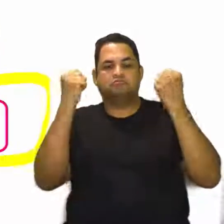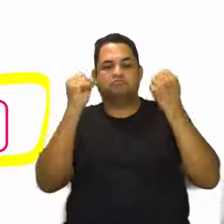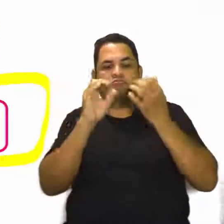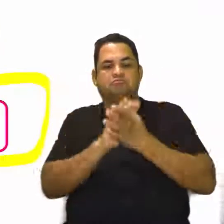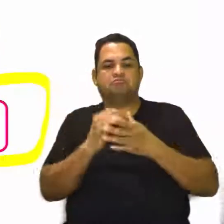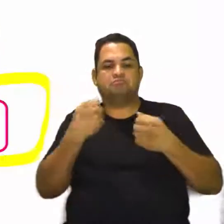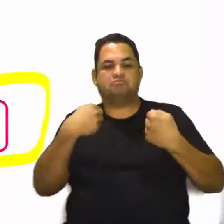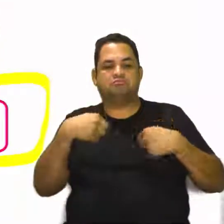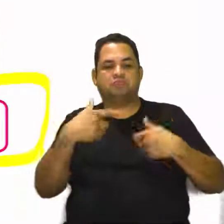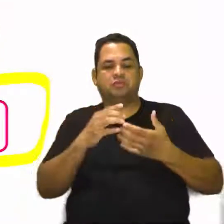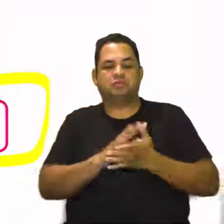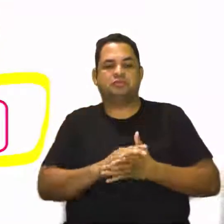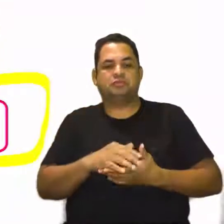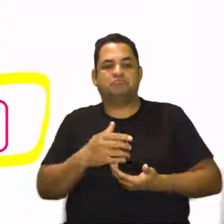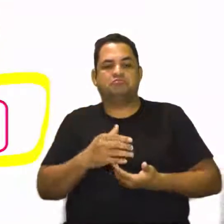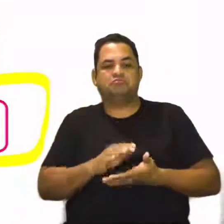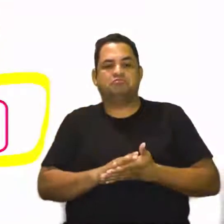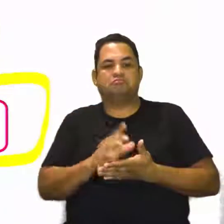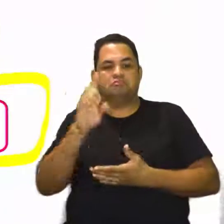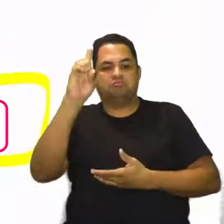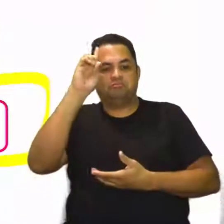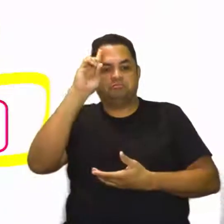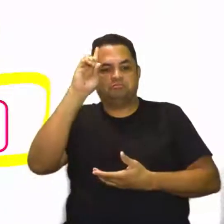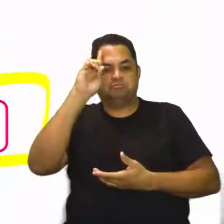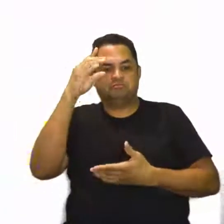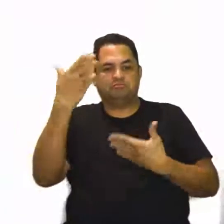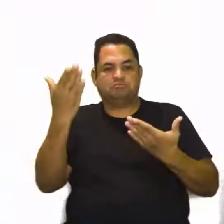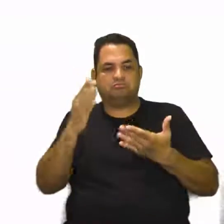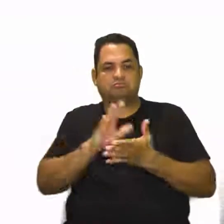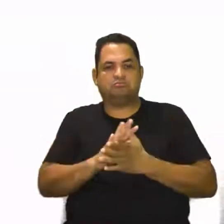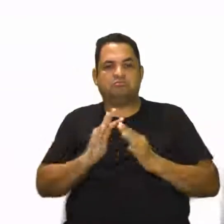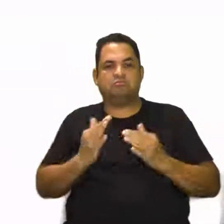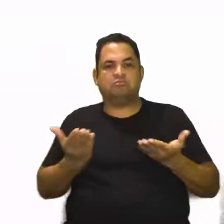eu posso realizar no meu cotidiano. E aí